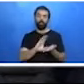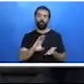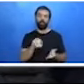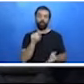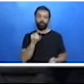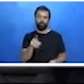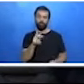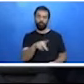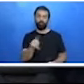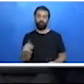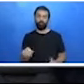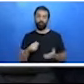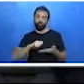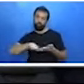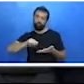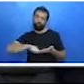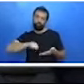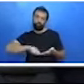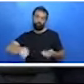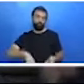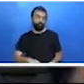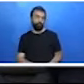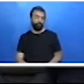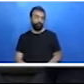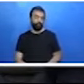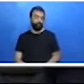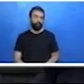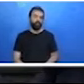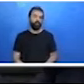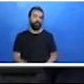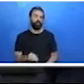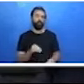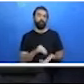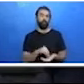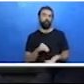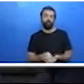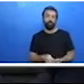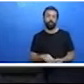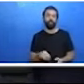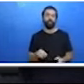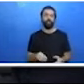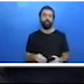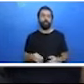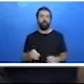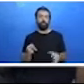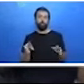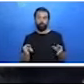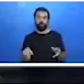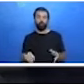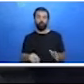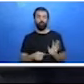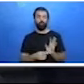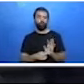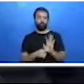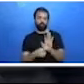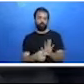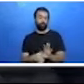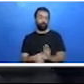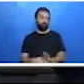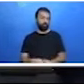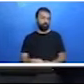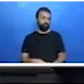corrigir, tá bom? Complete seguindo o modelo. Ele ganhará,